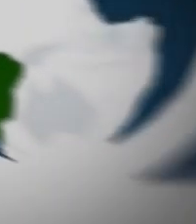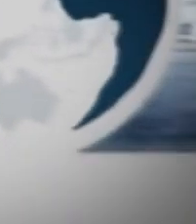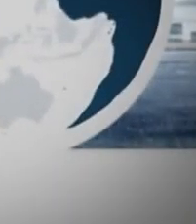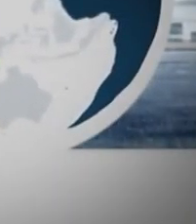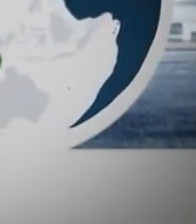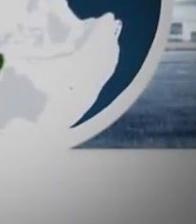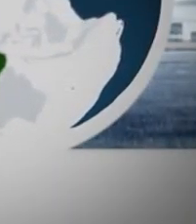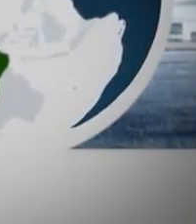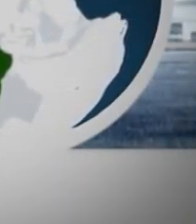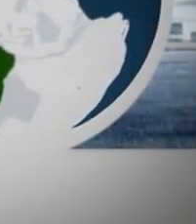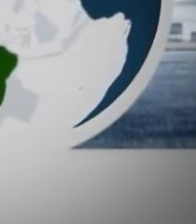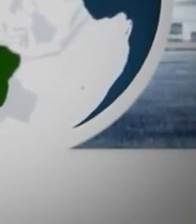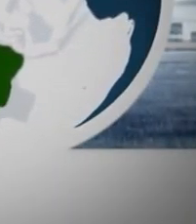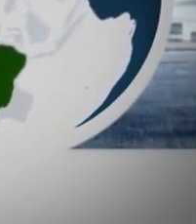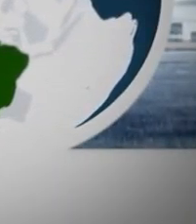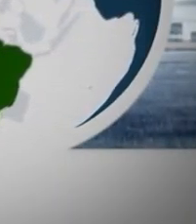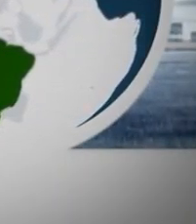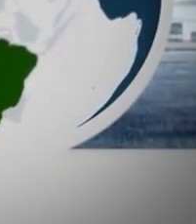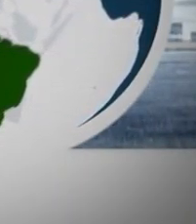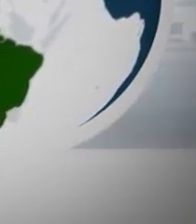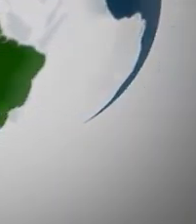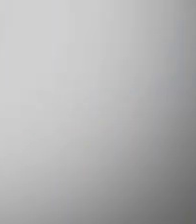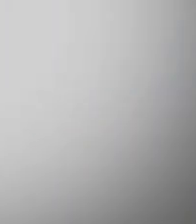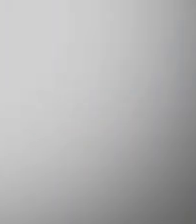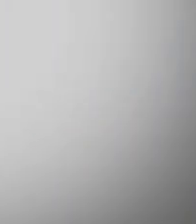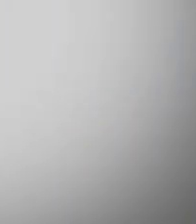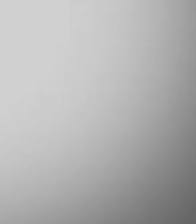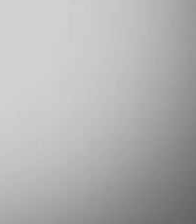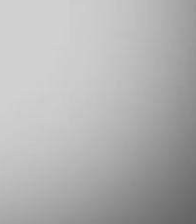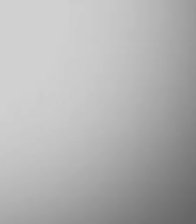Regional, que abrange vários setores, como saúde,